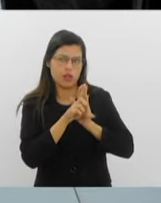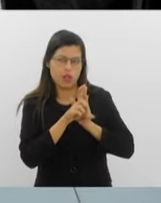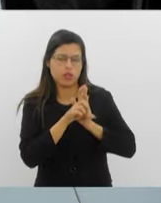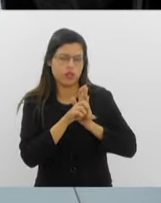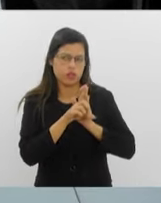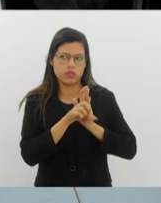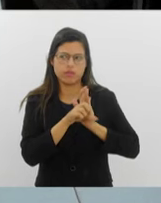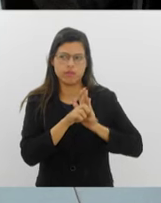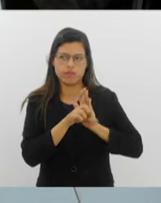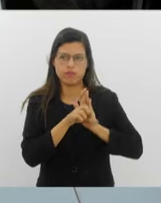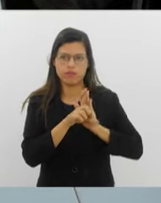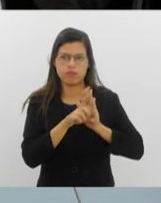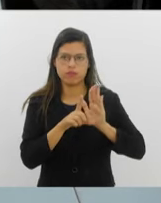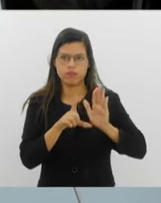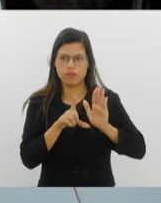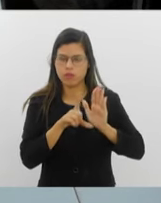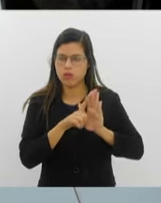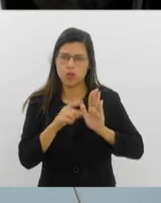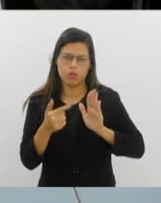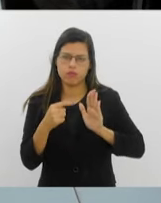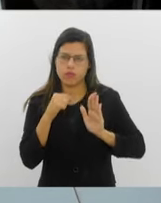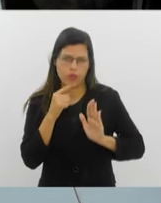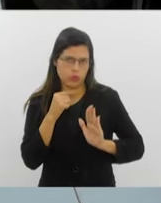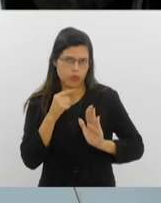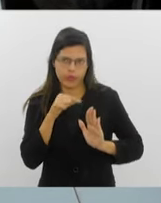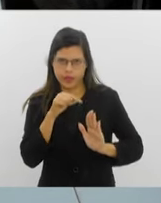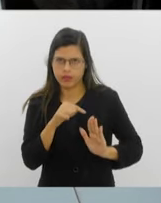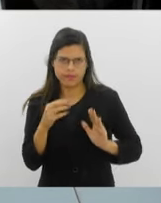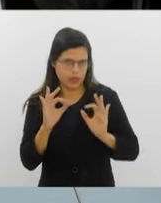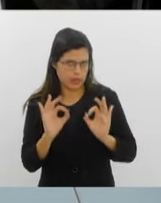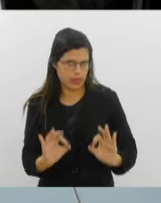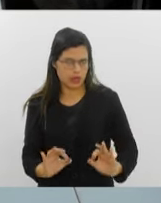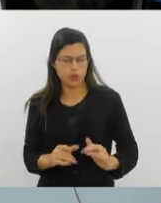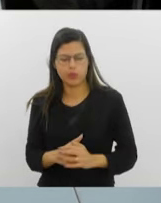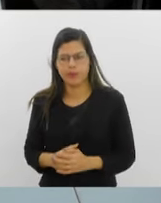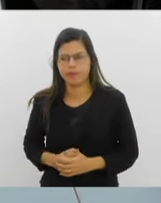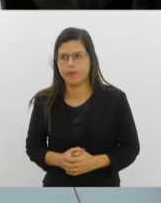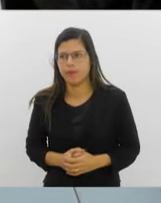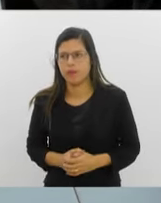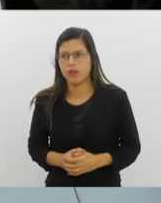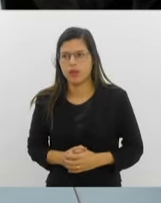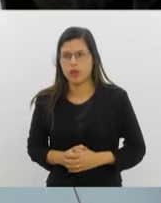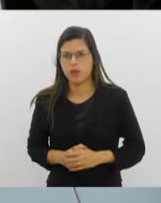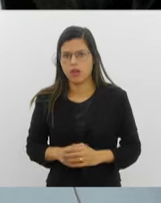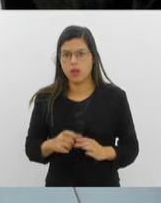resta a menor dúvida. Mas, ao mesmo tempo,